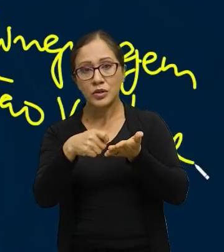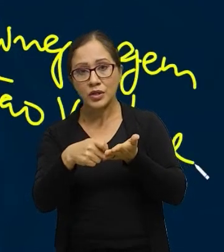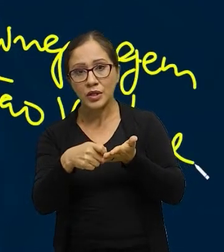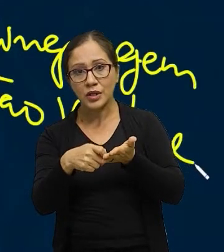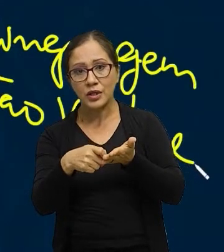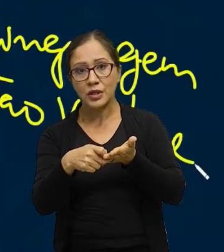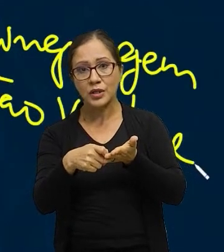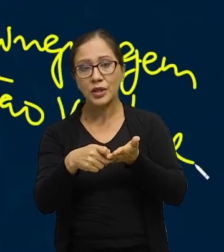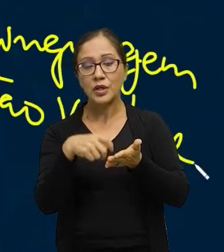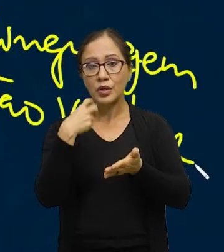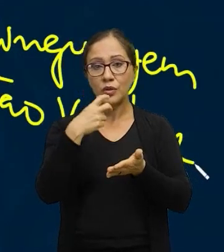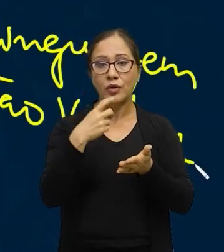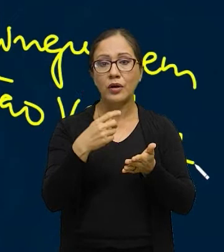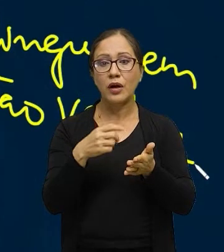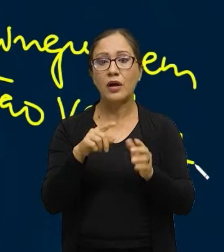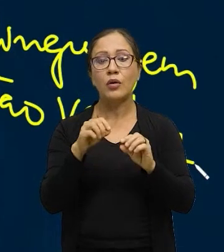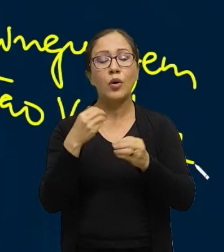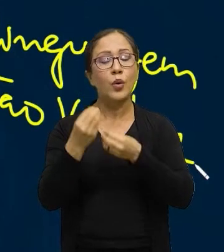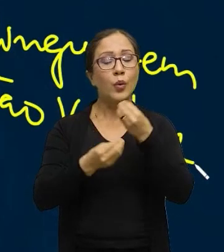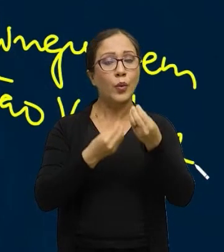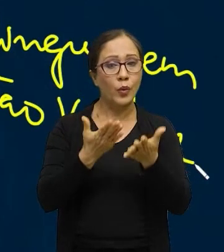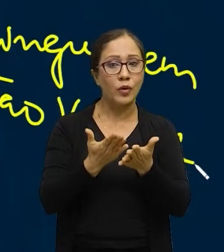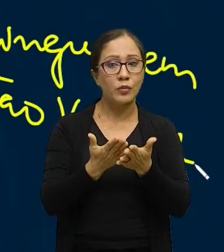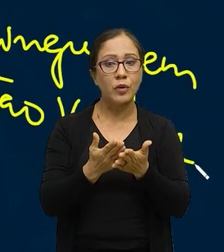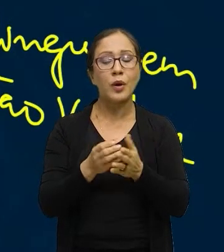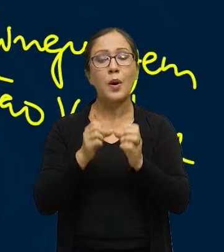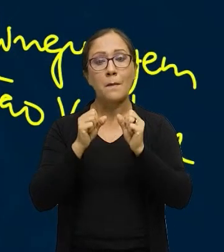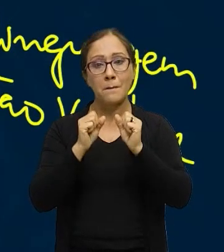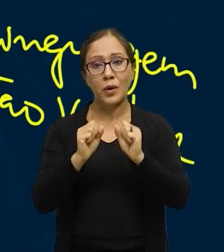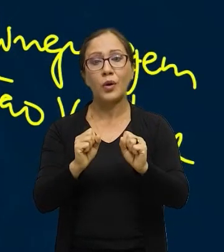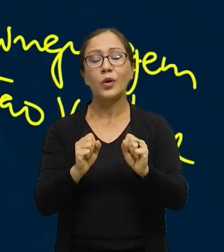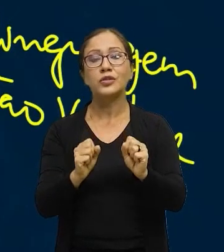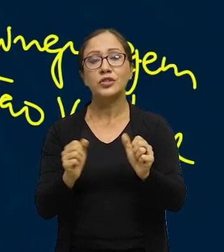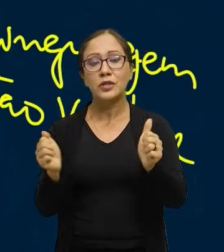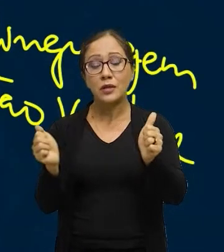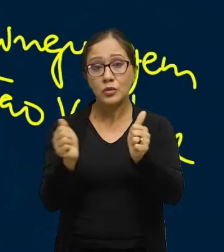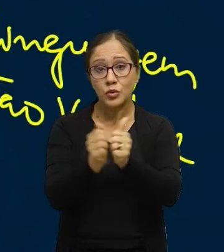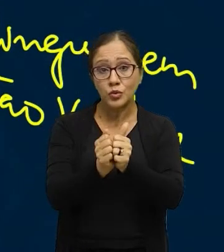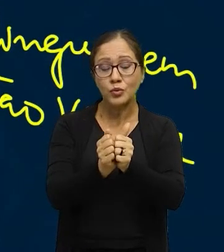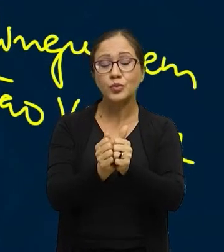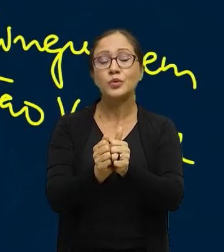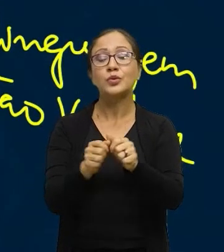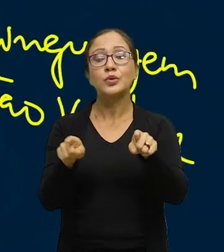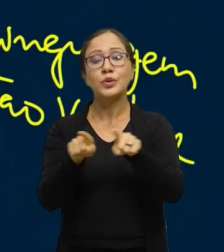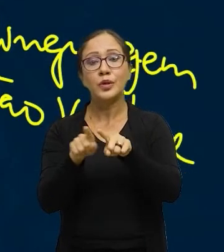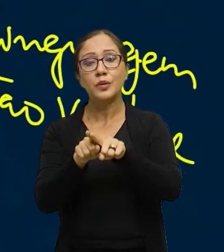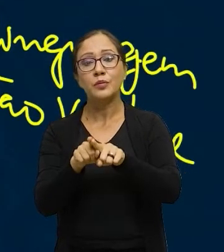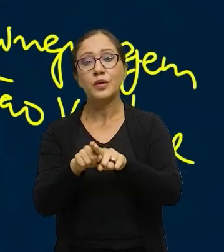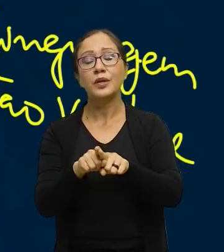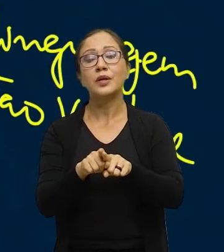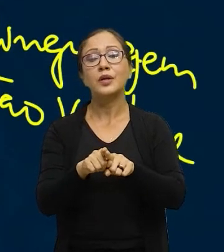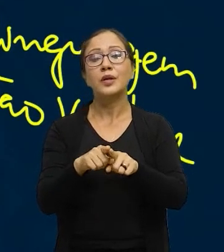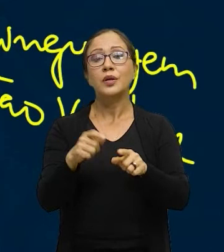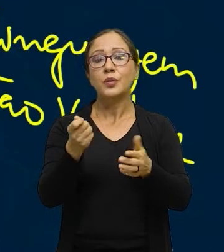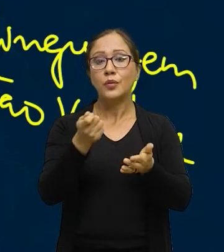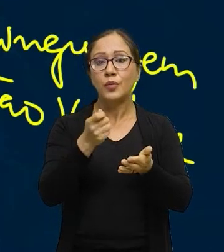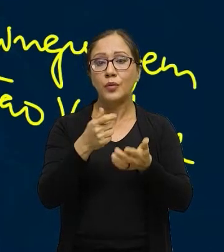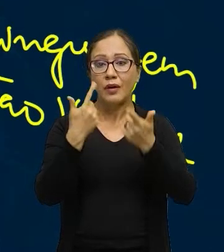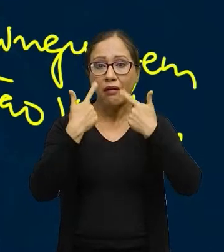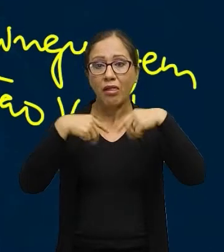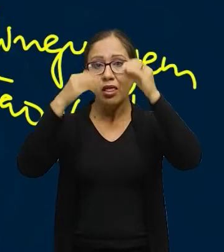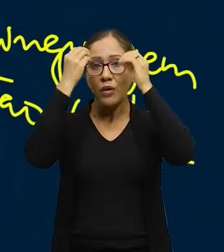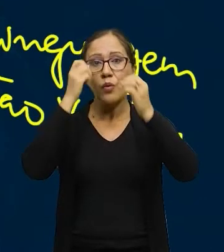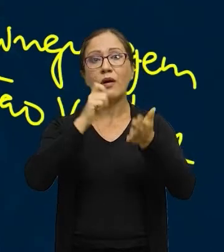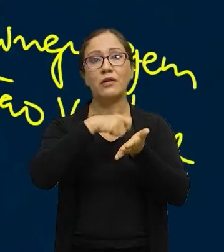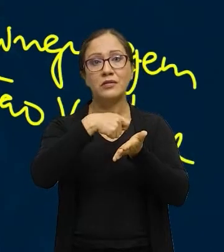imagens, elas estão juntas com a linguagem escrita, que é a linguagem verbal. Tá? Que